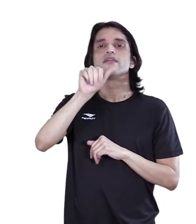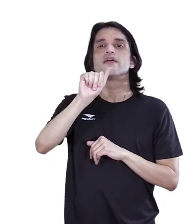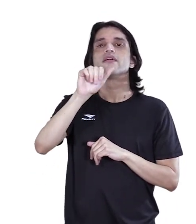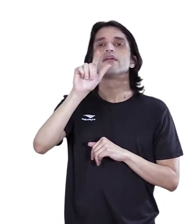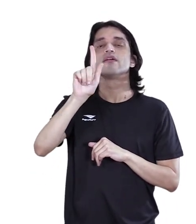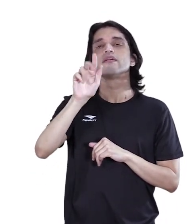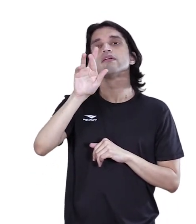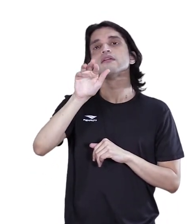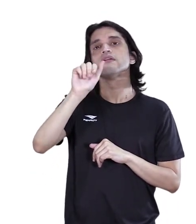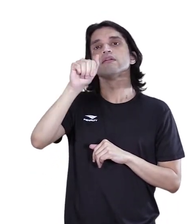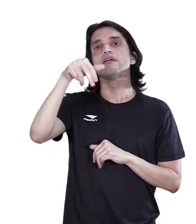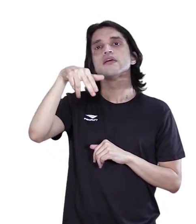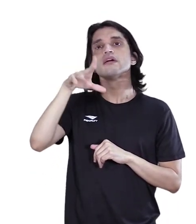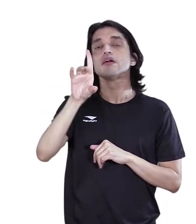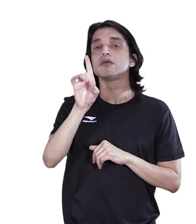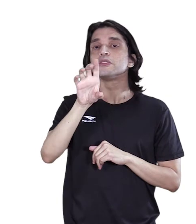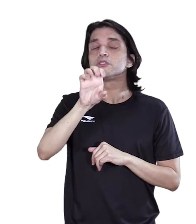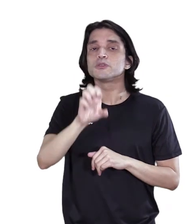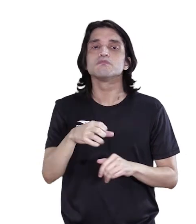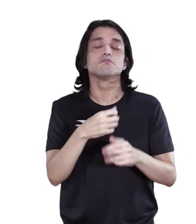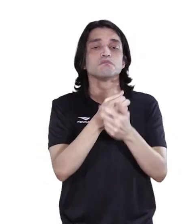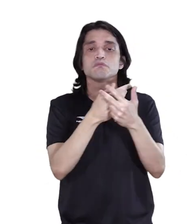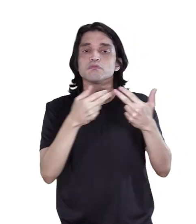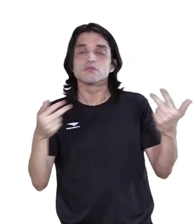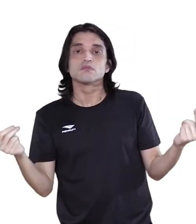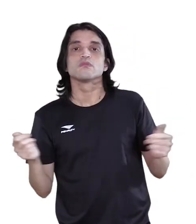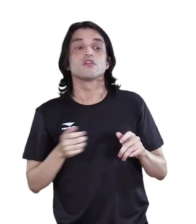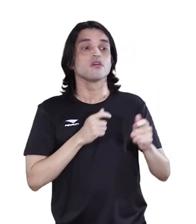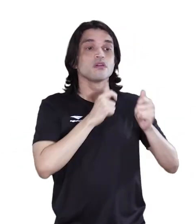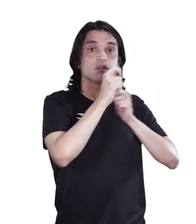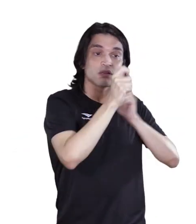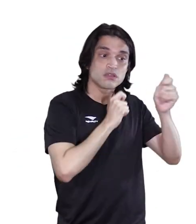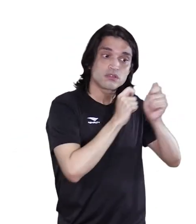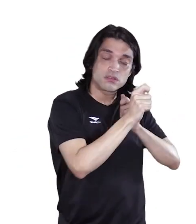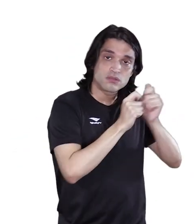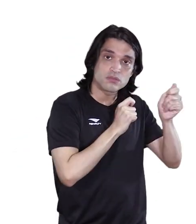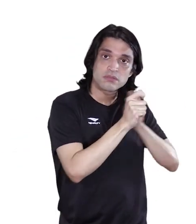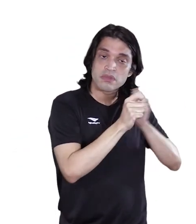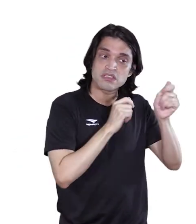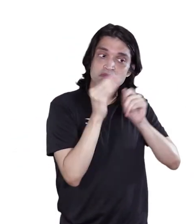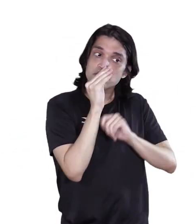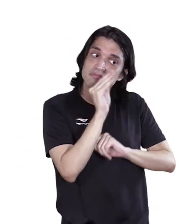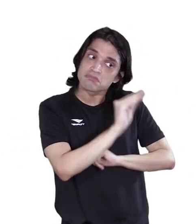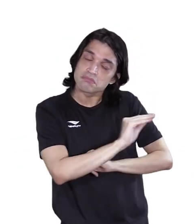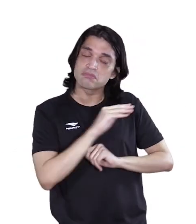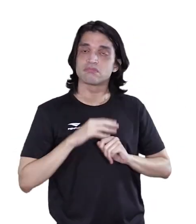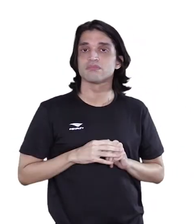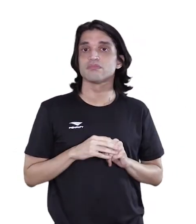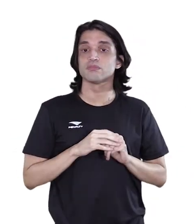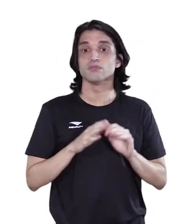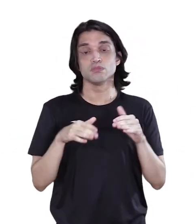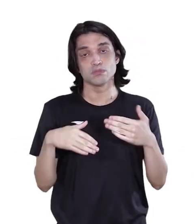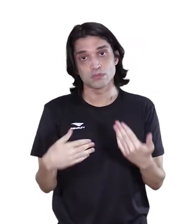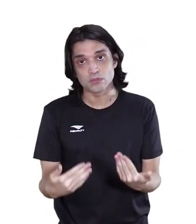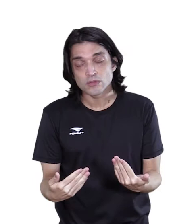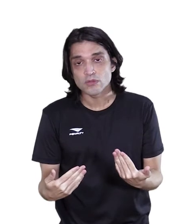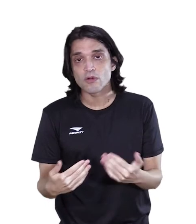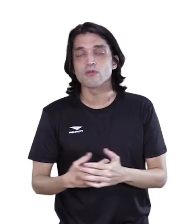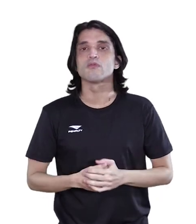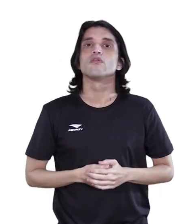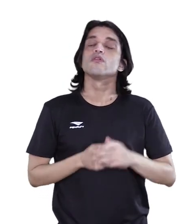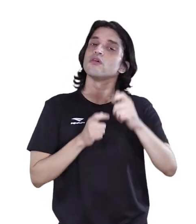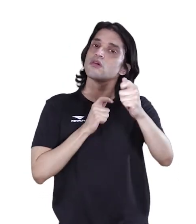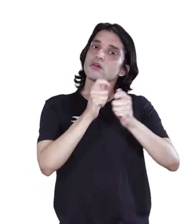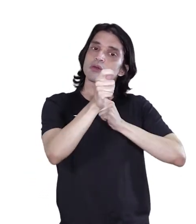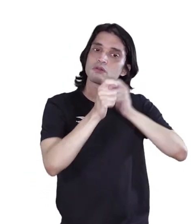sistematicamente ignoradas pela grande imprensa. Tantos exemplos levam a acreditar que existe uma tendência predominante na grande imprensa